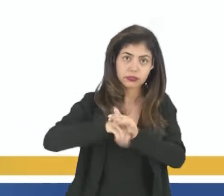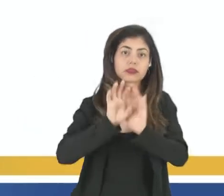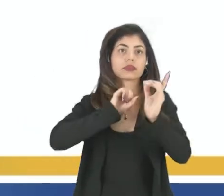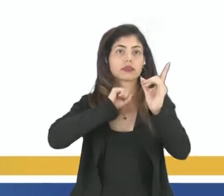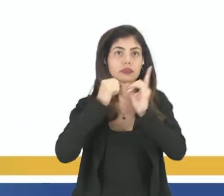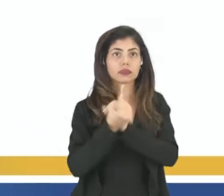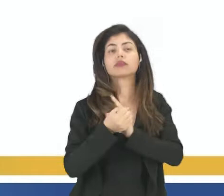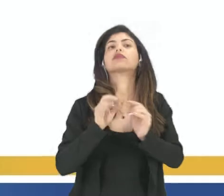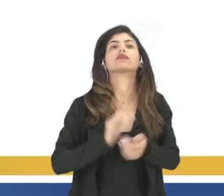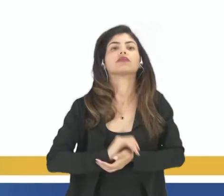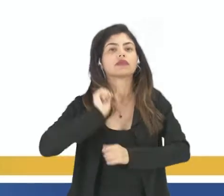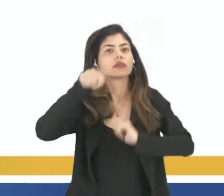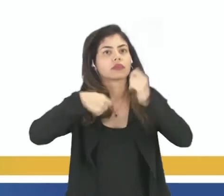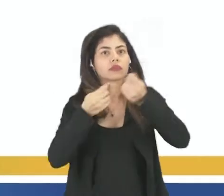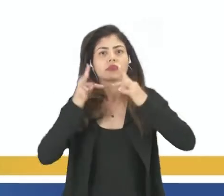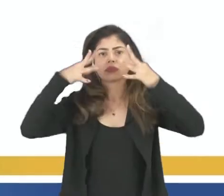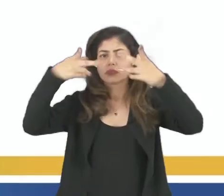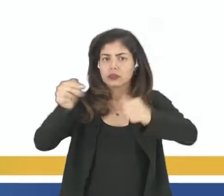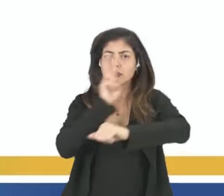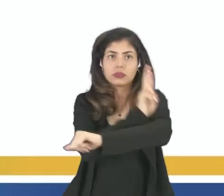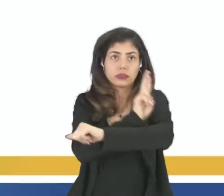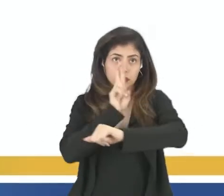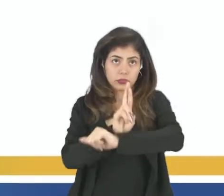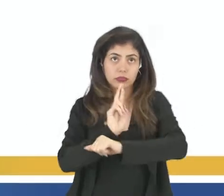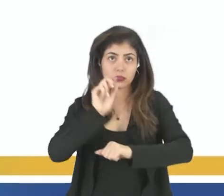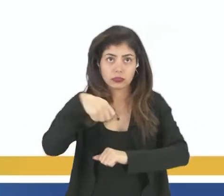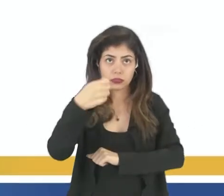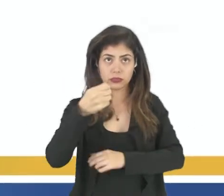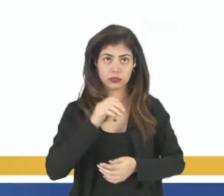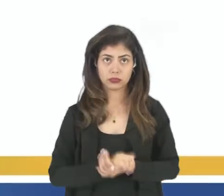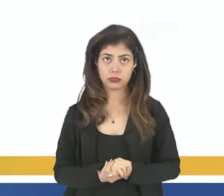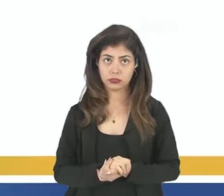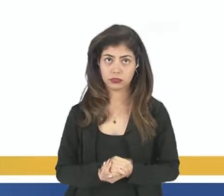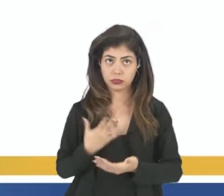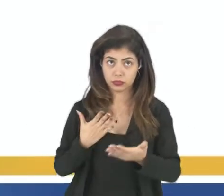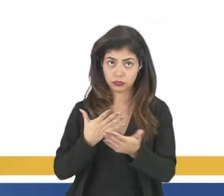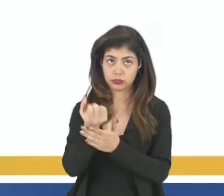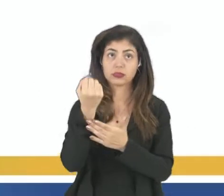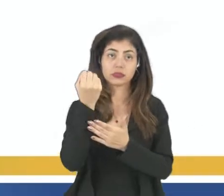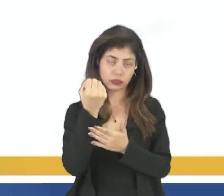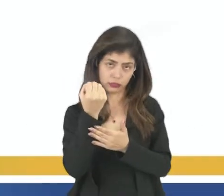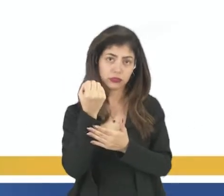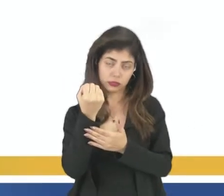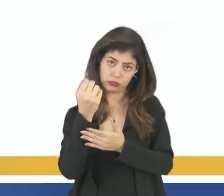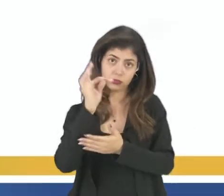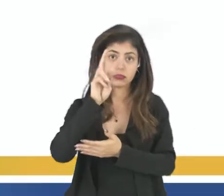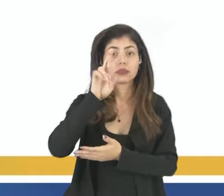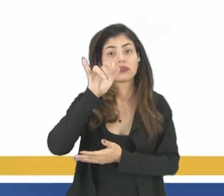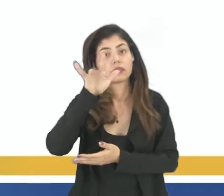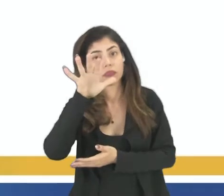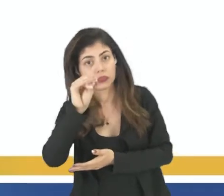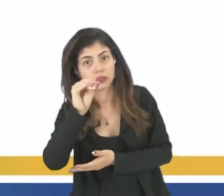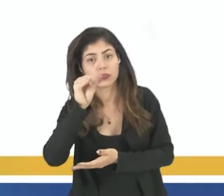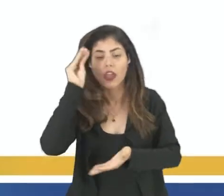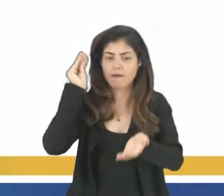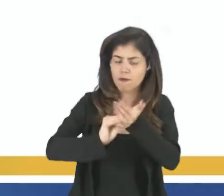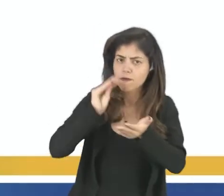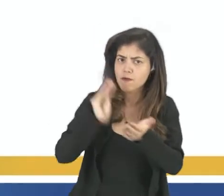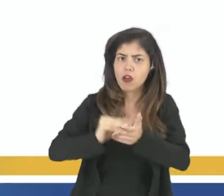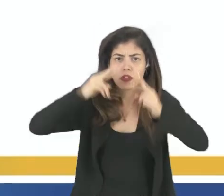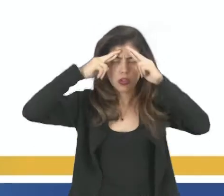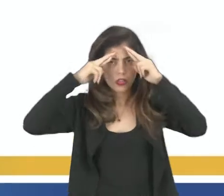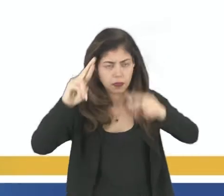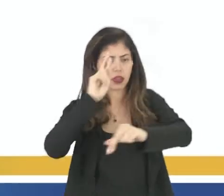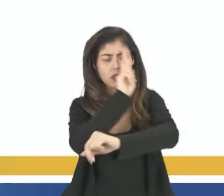Eu trouxe aqui o símbolo de todas as religiões, que simbolizaria a busca pela tolerância religiosa. No